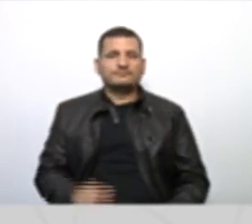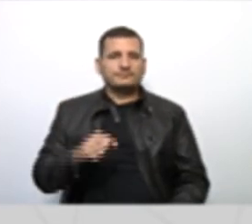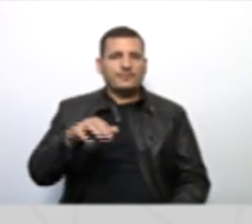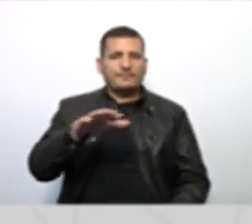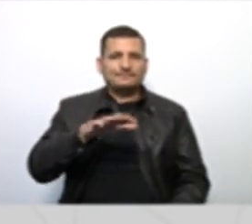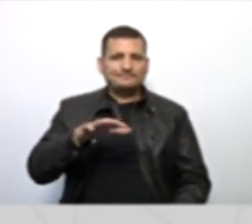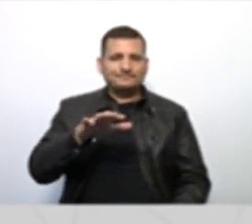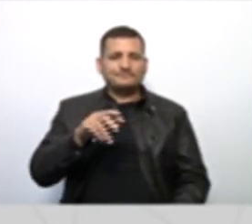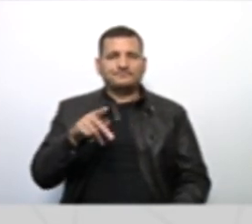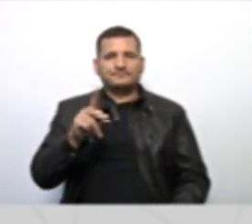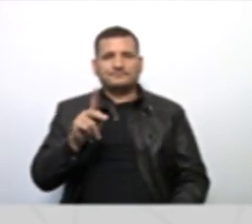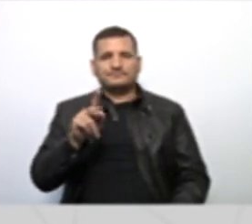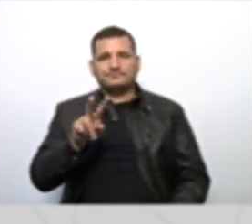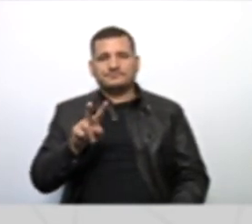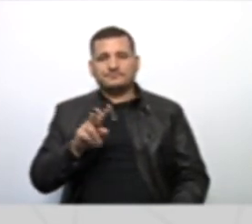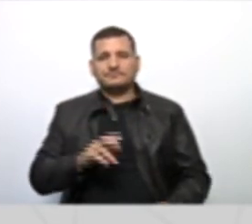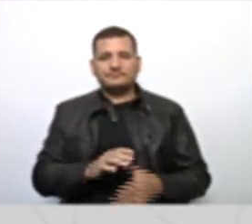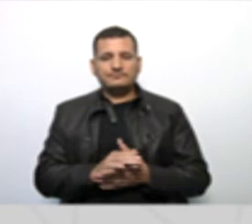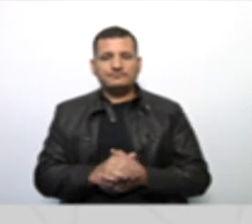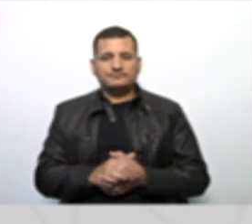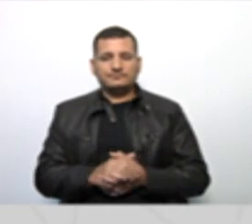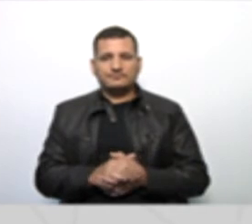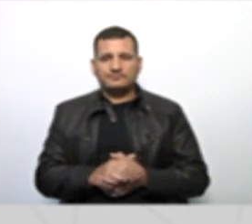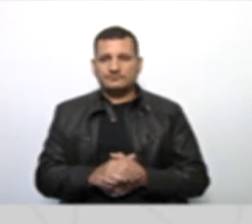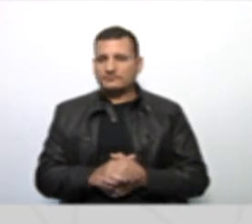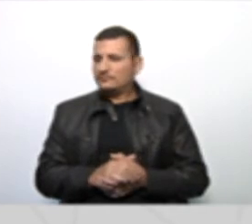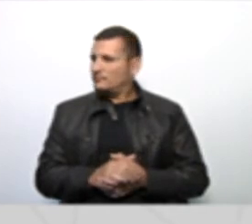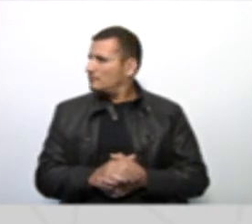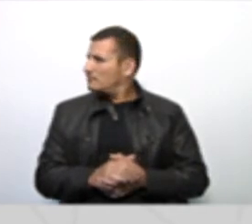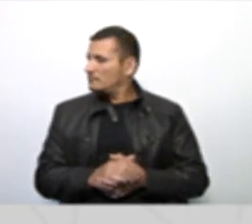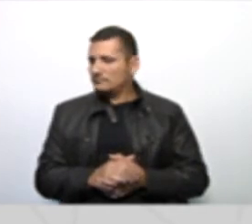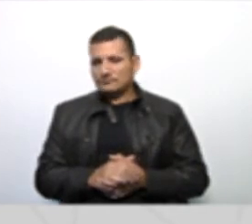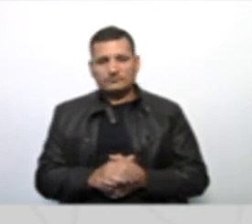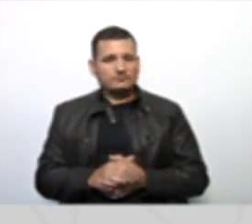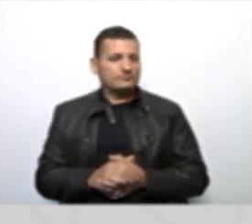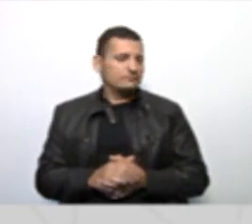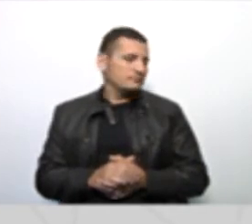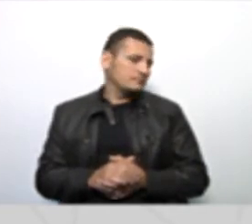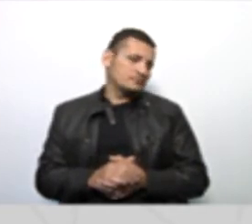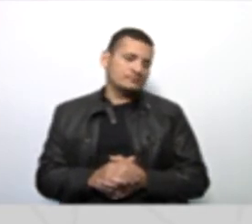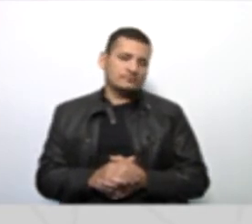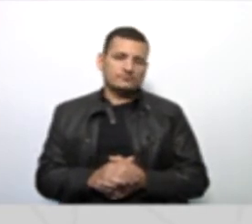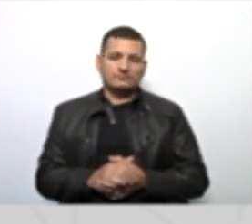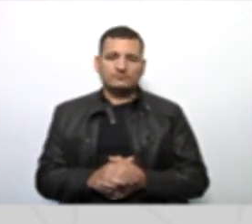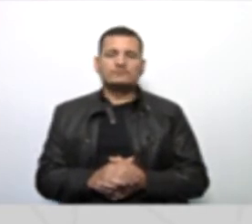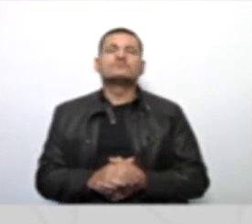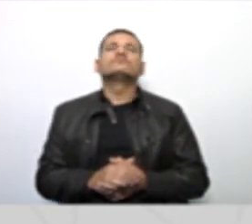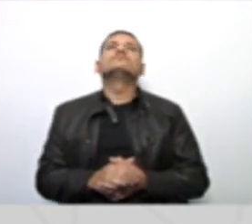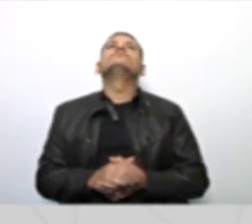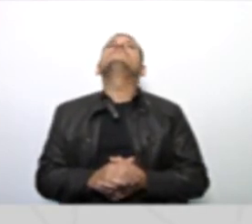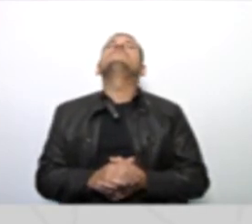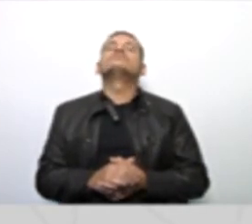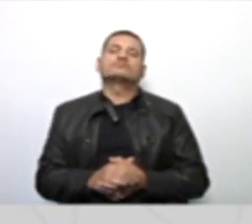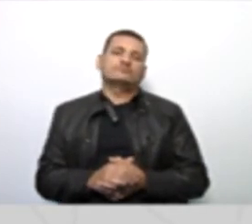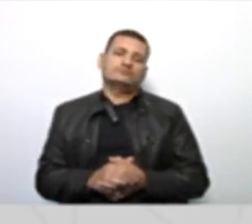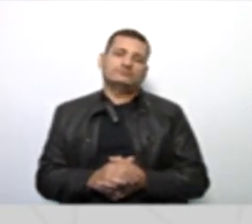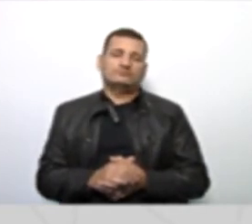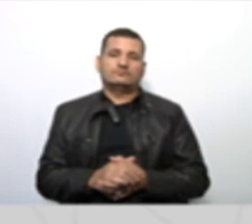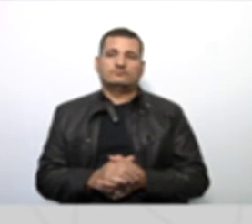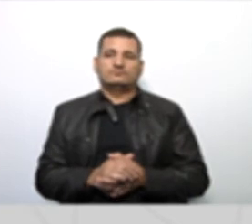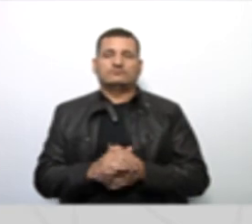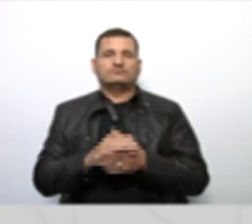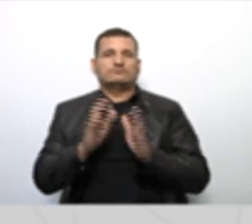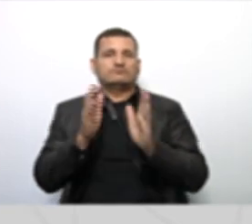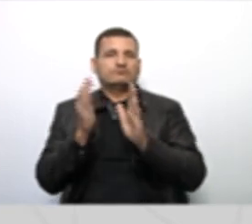extensão KV. Então, tem aqui, ó, aqui, já expliquei isso na aula. Então, o que ele faz? Eu estou importando aqui a biblioteca